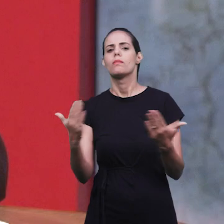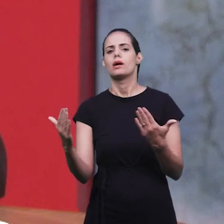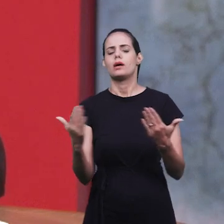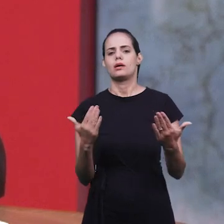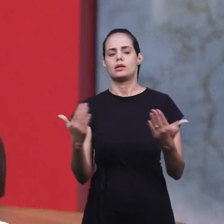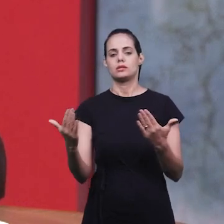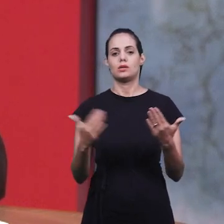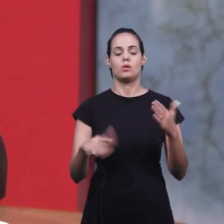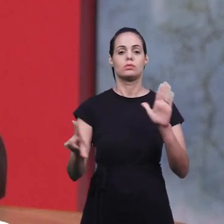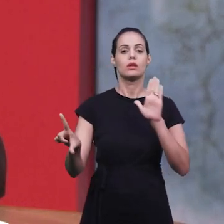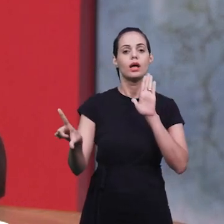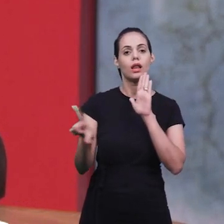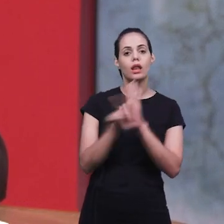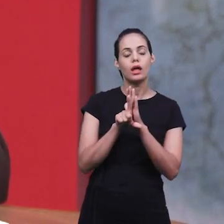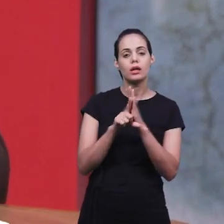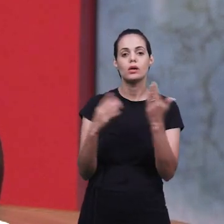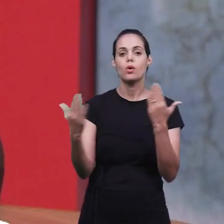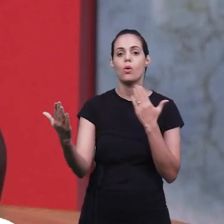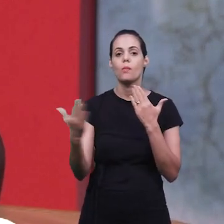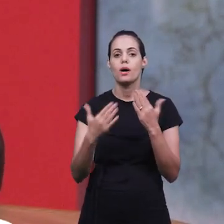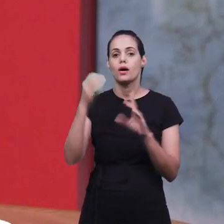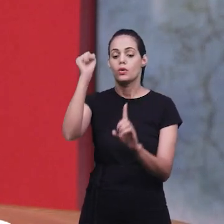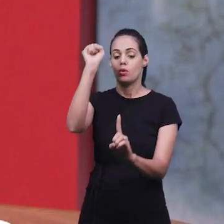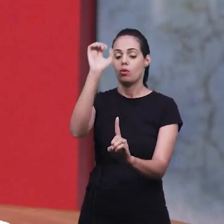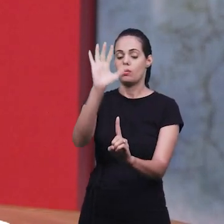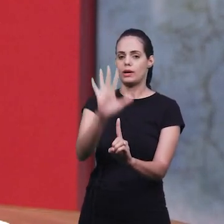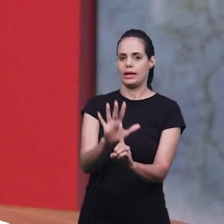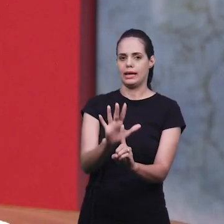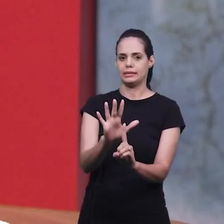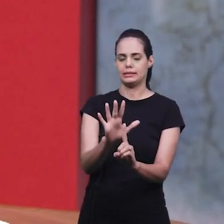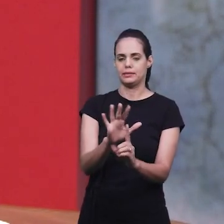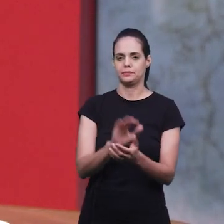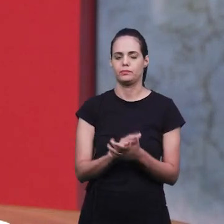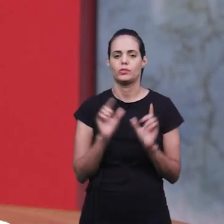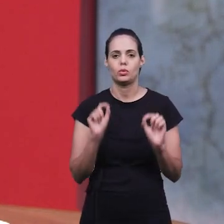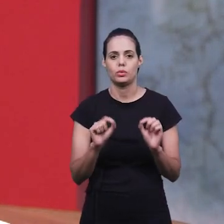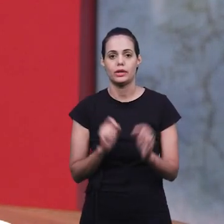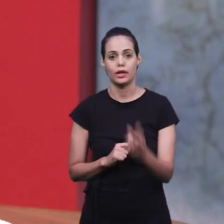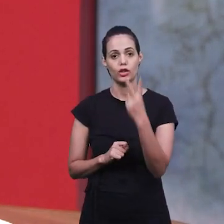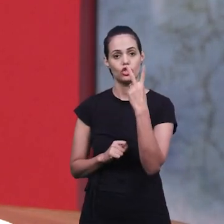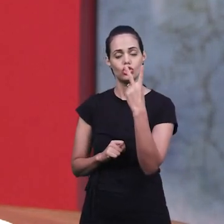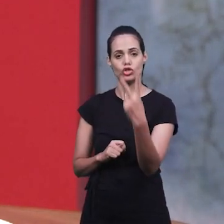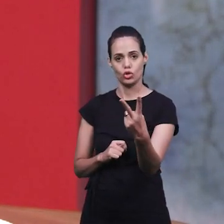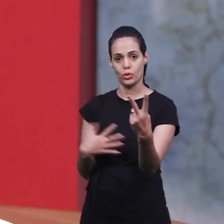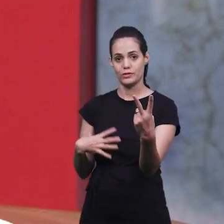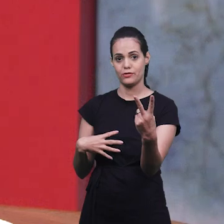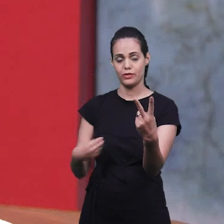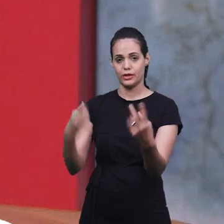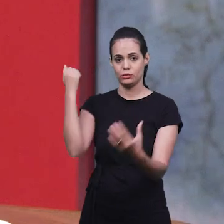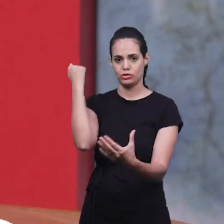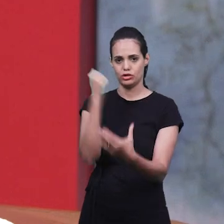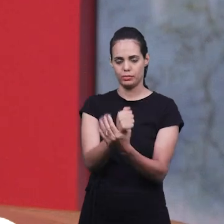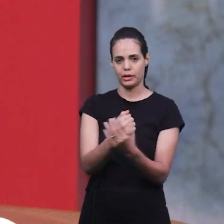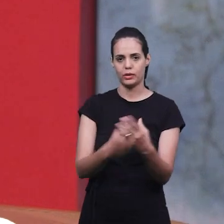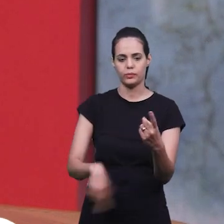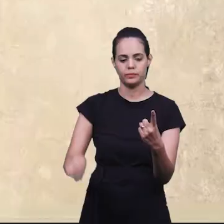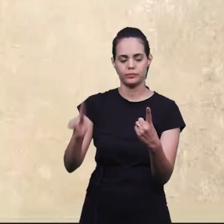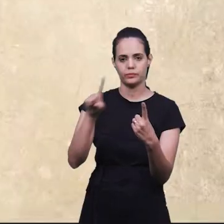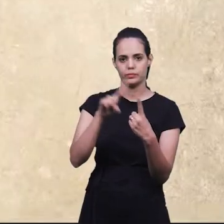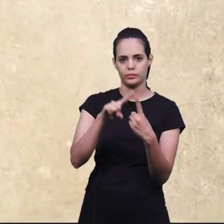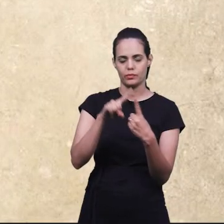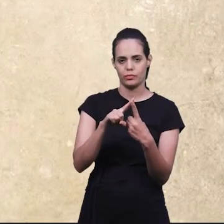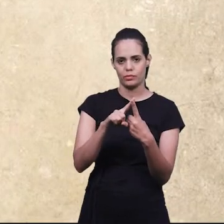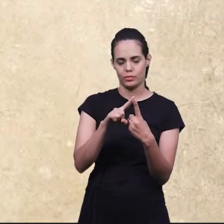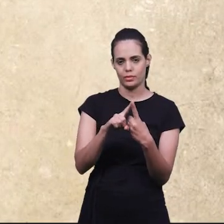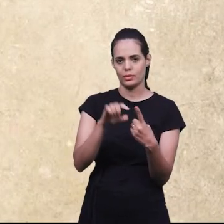ele faz uma comparação da lei e da graça com os dois filhos de Abraão. Ismael, filho